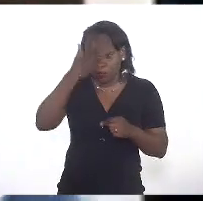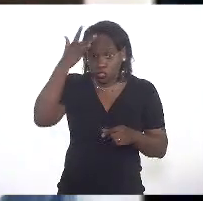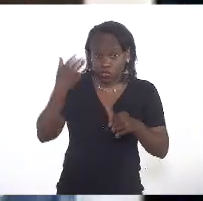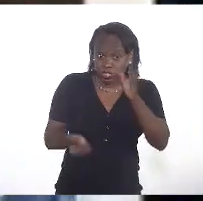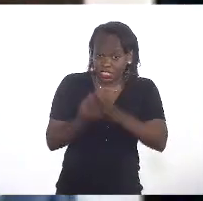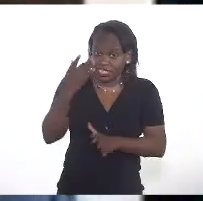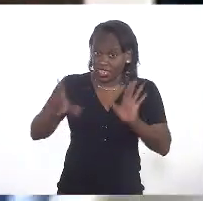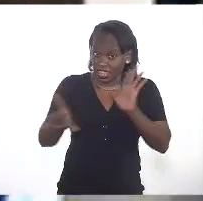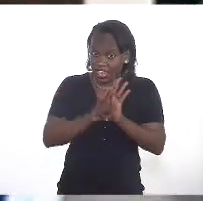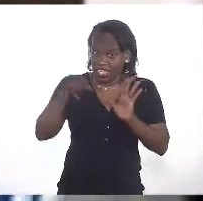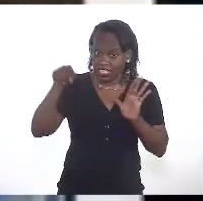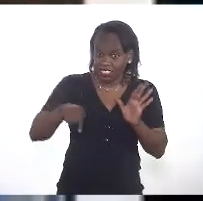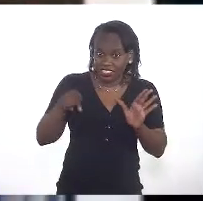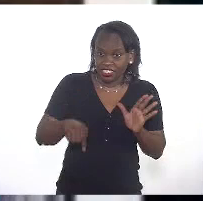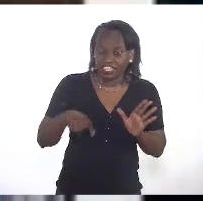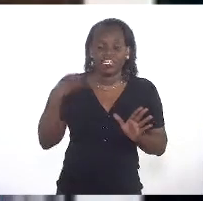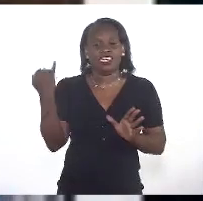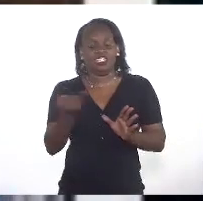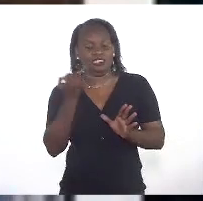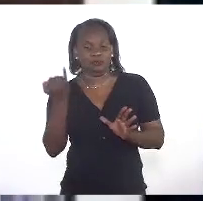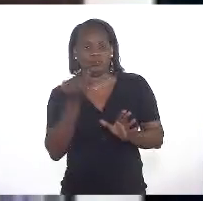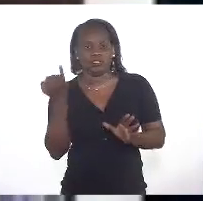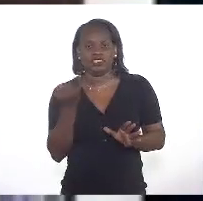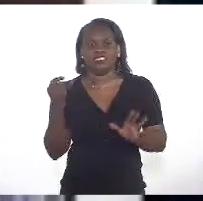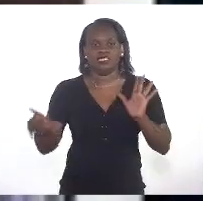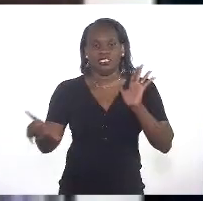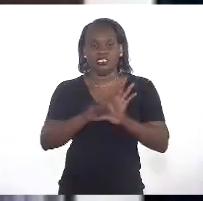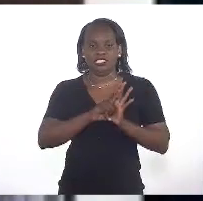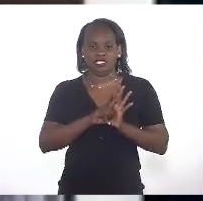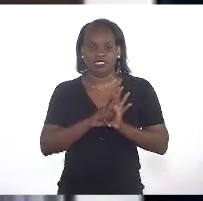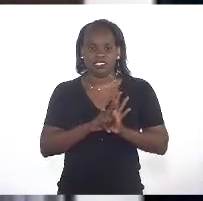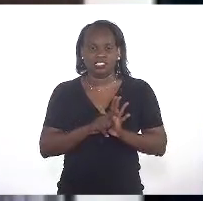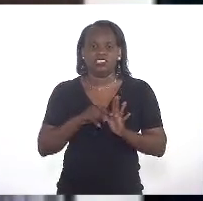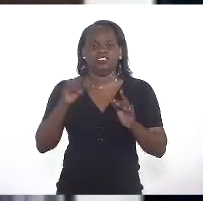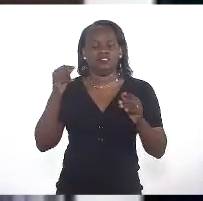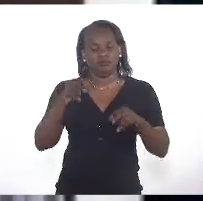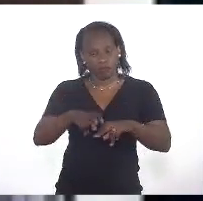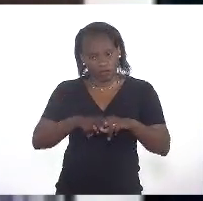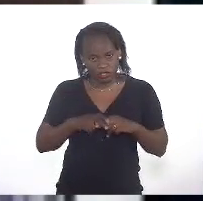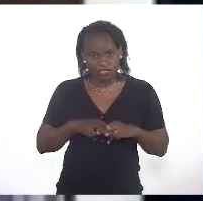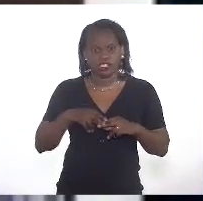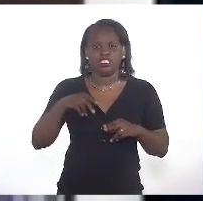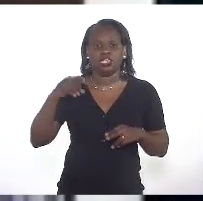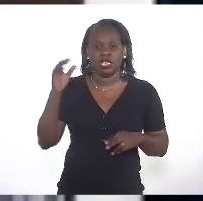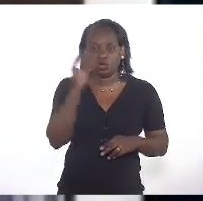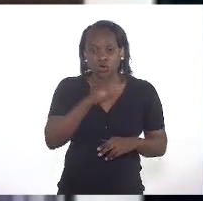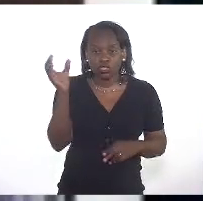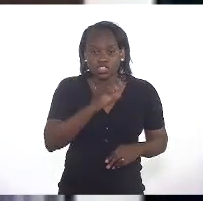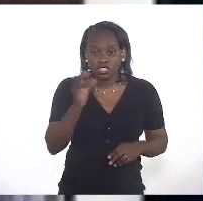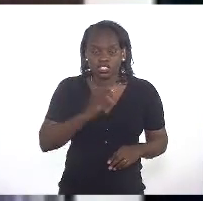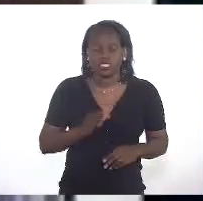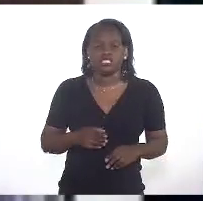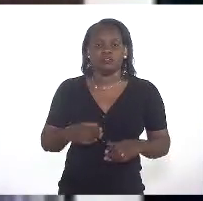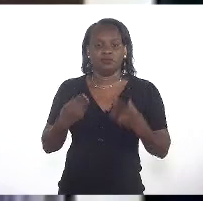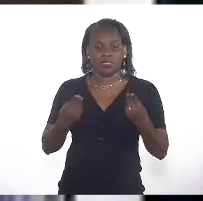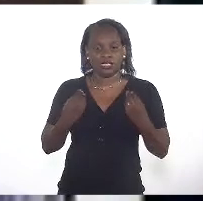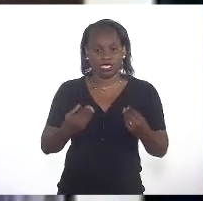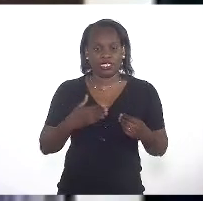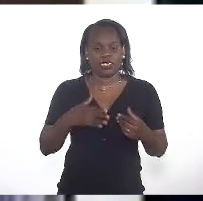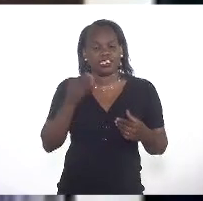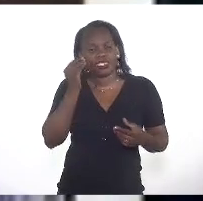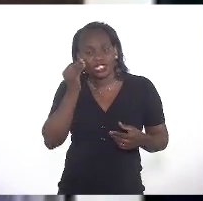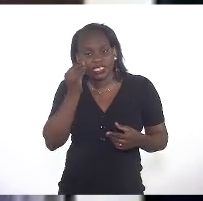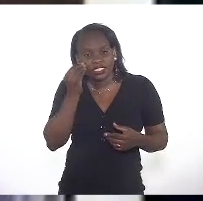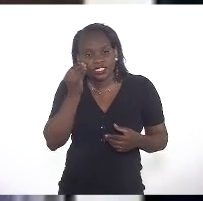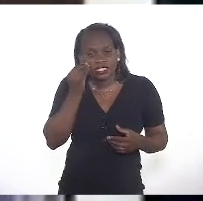leis a importância desta lei exatamente emergencial para